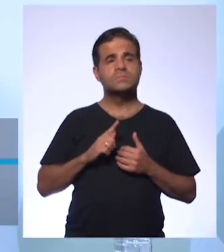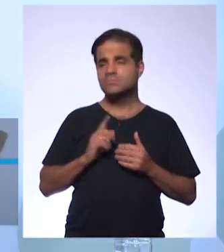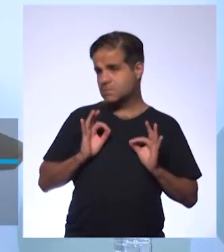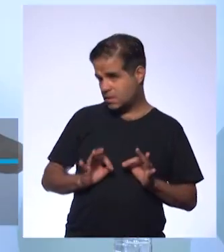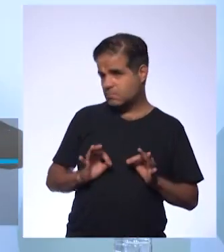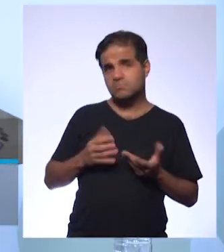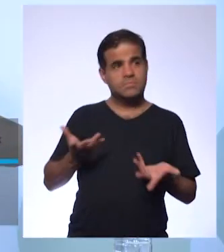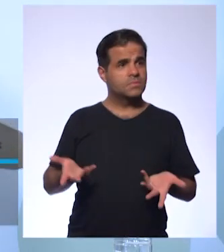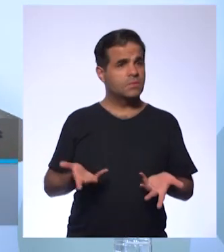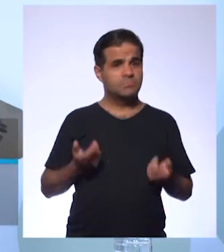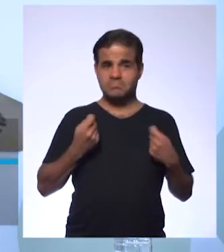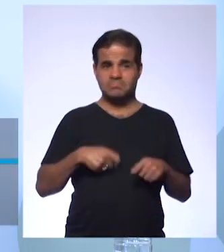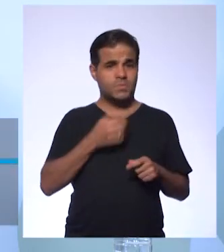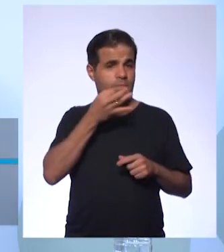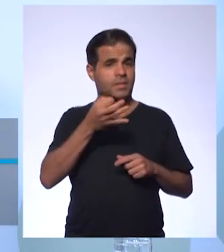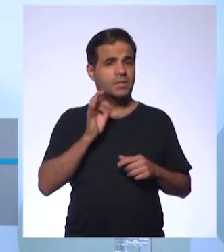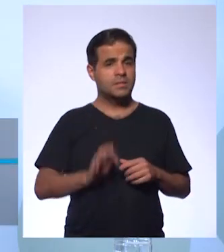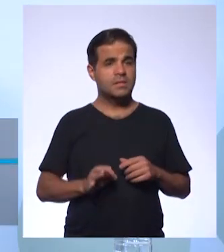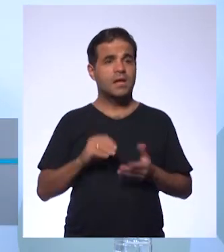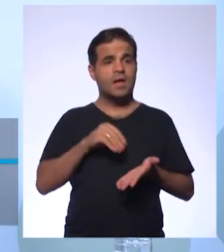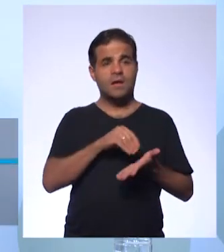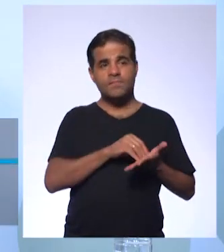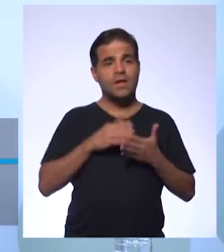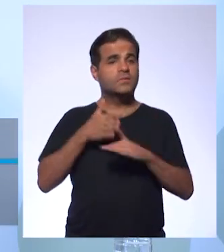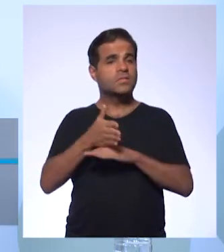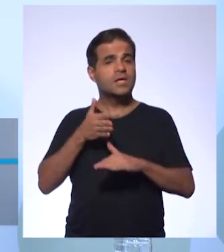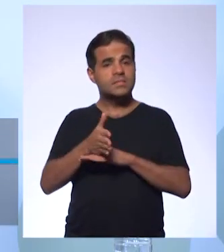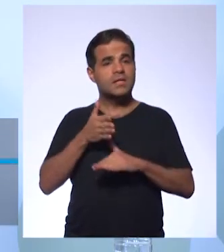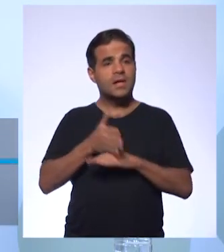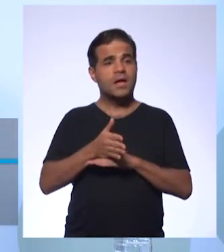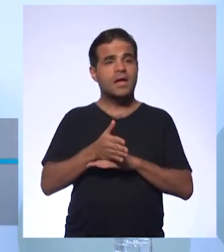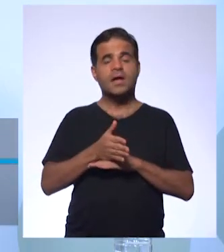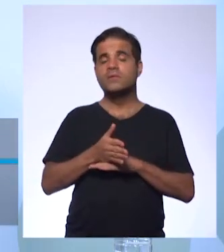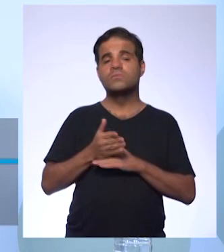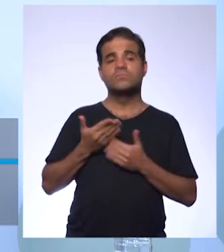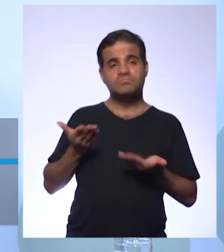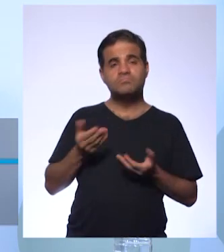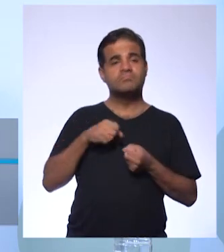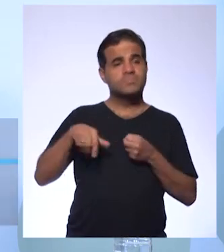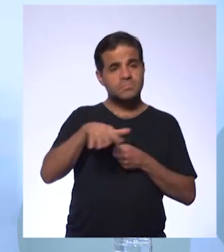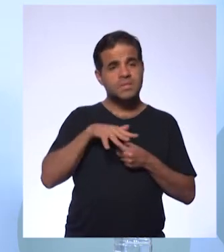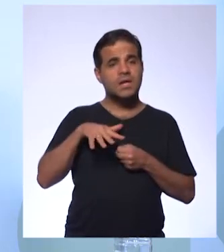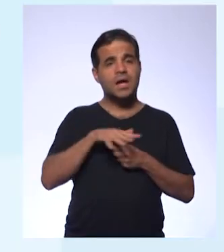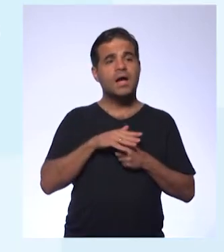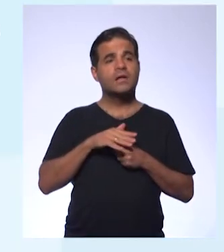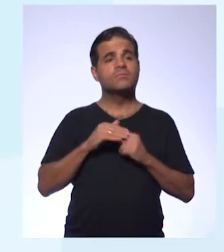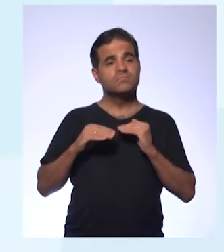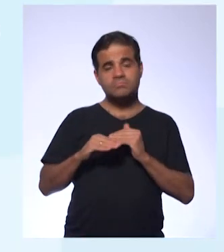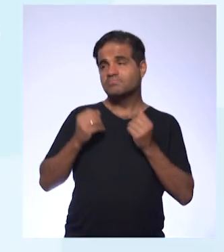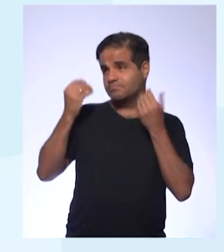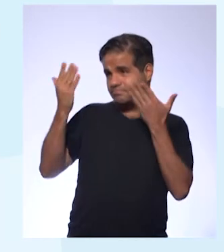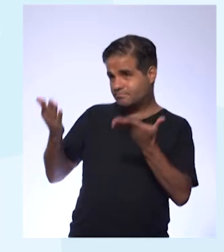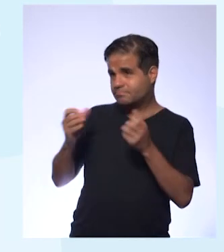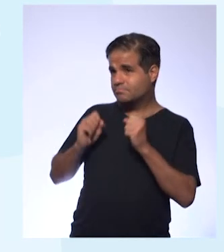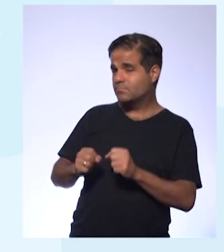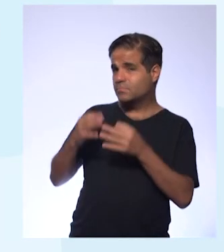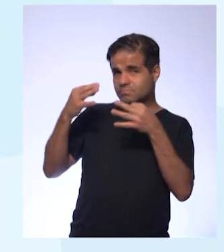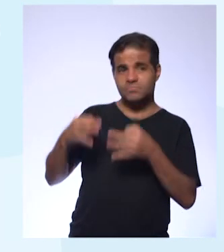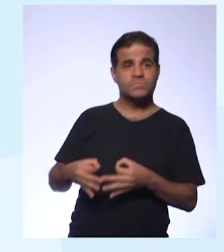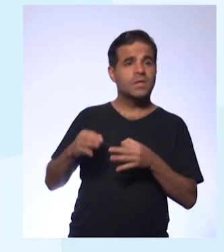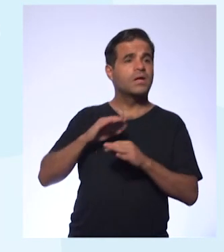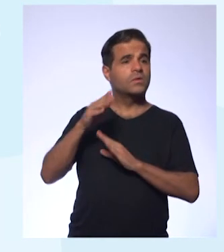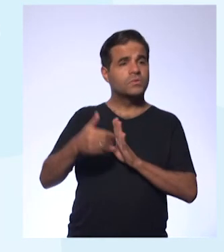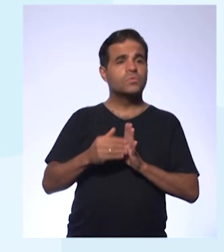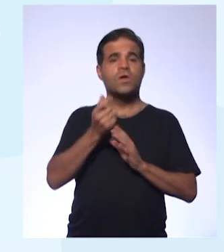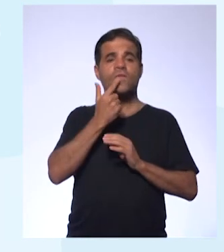Certinho, não tem nem o que comentar, né? Então, a falta de acesso aí da inserção nesse mercado. Até está ali na tela, vocês podem confirmar, eu até deixei